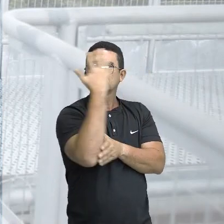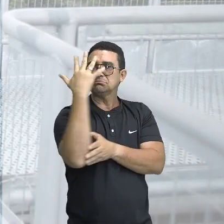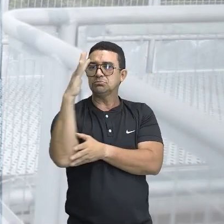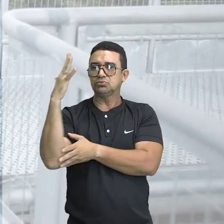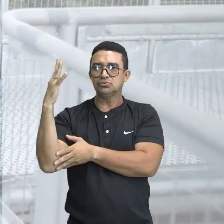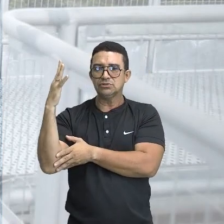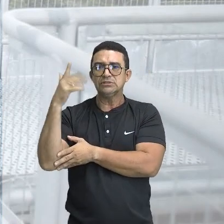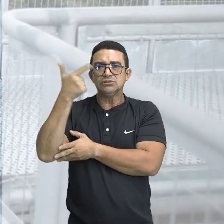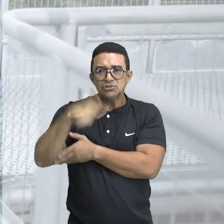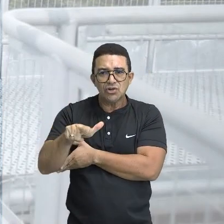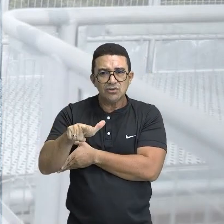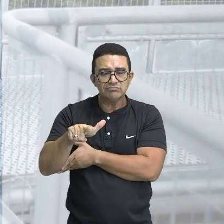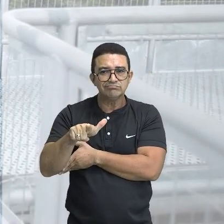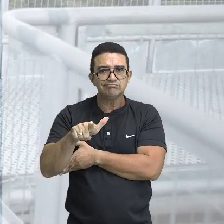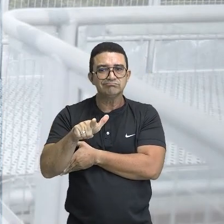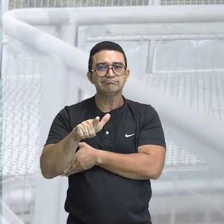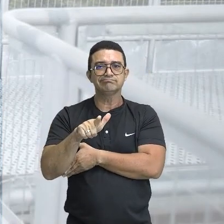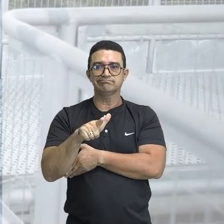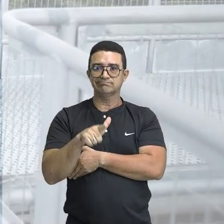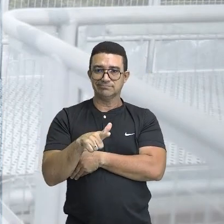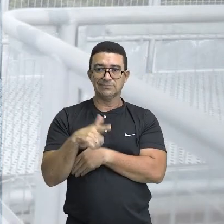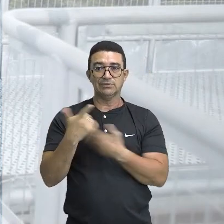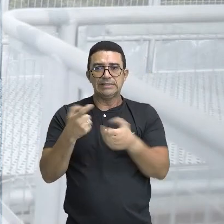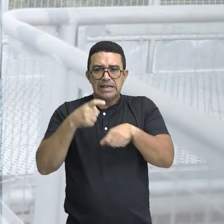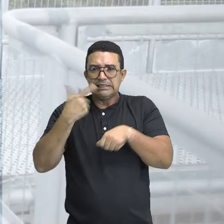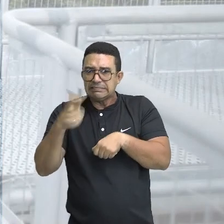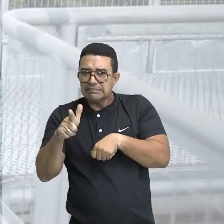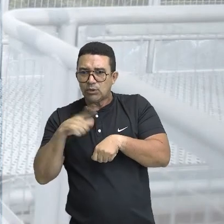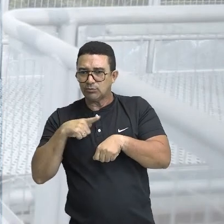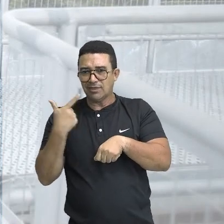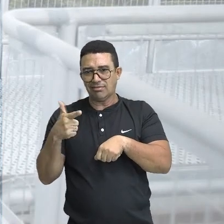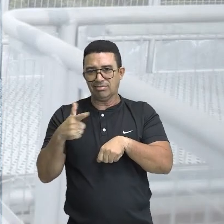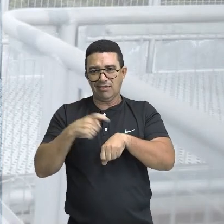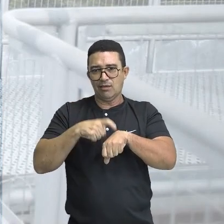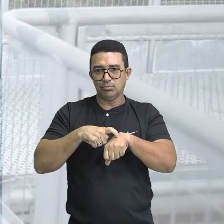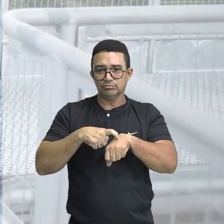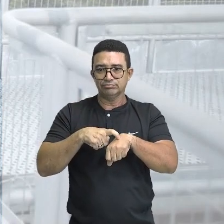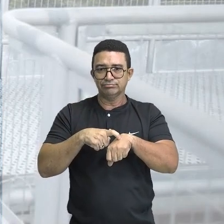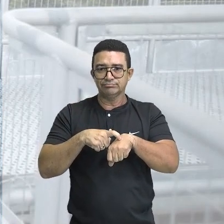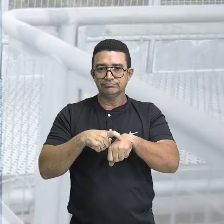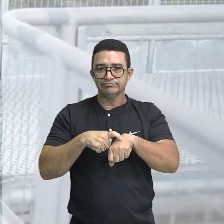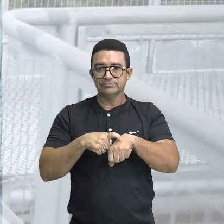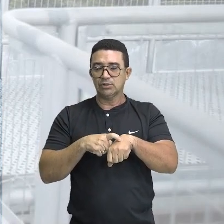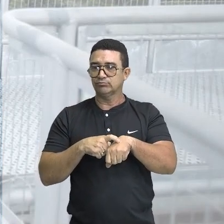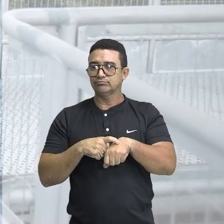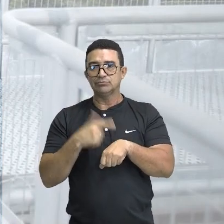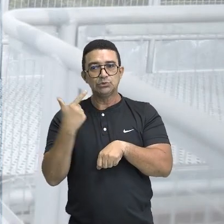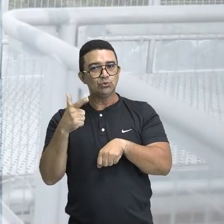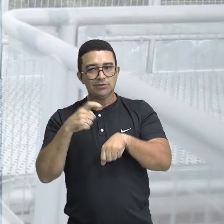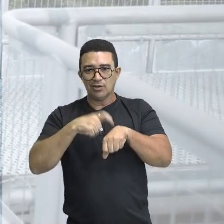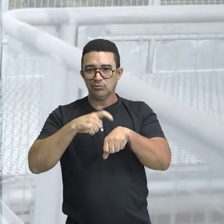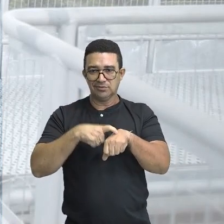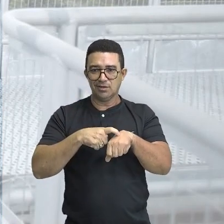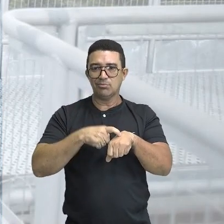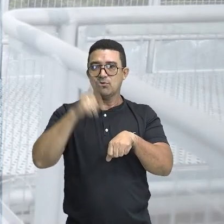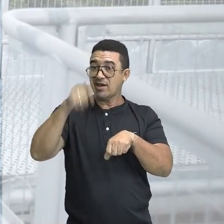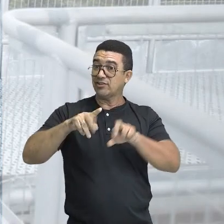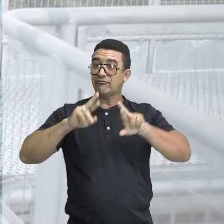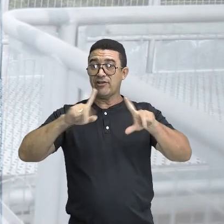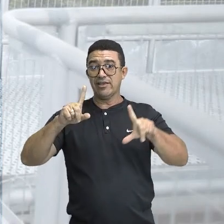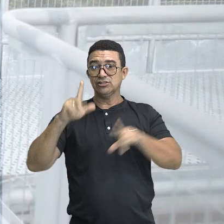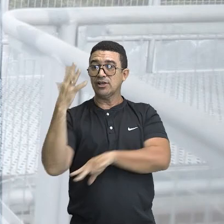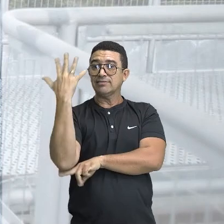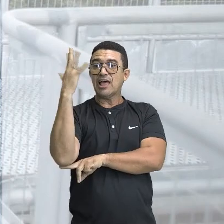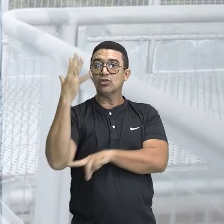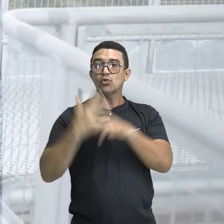questão ambiental, né, professor Dário? Exatamente. Nós não temos o mesmo tempo que a natureza